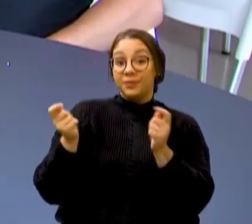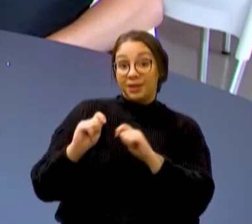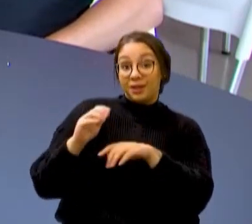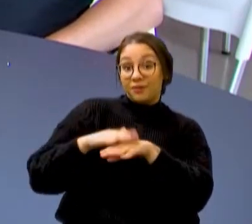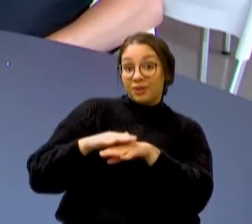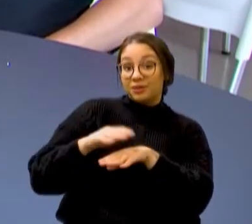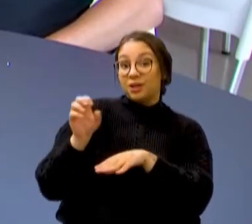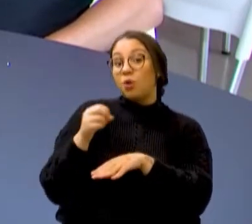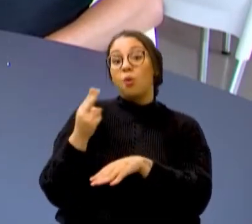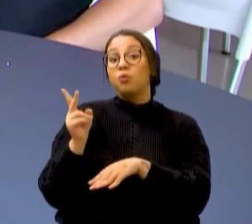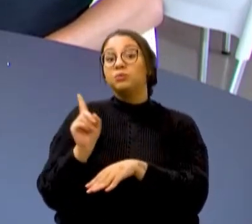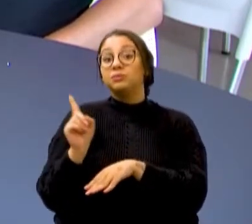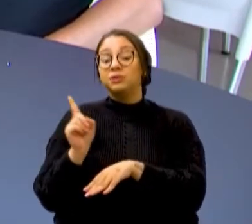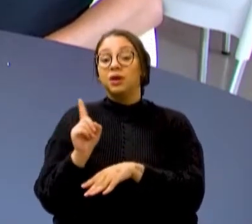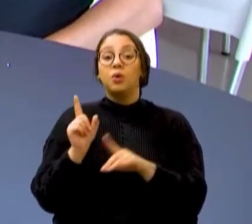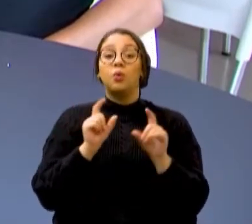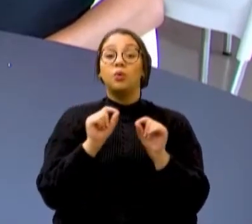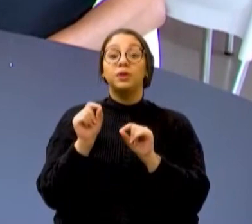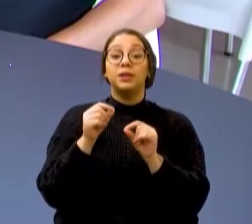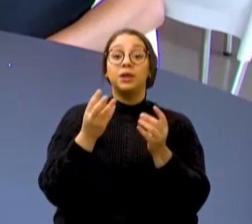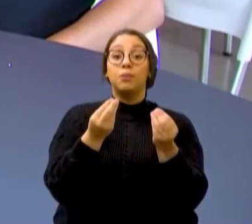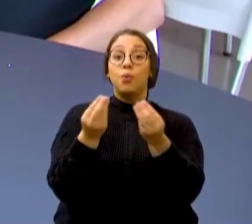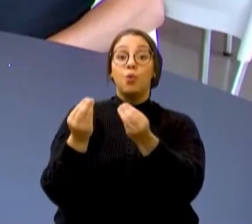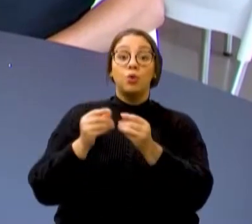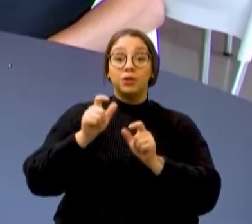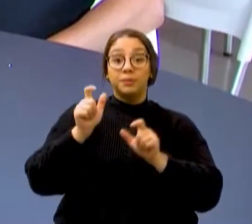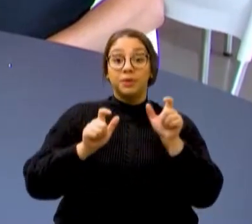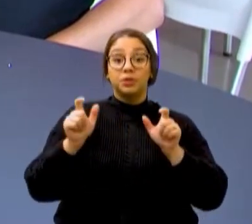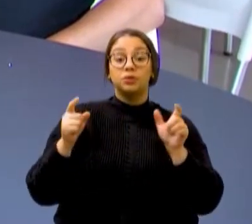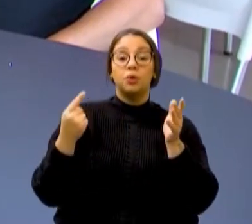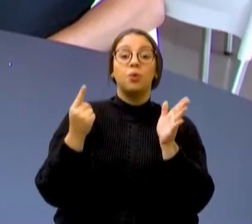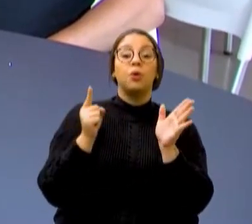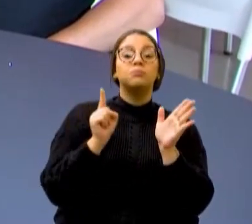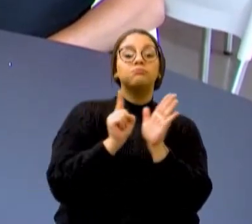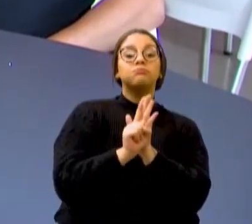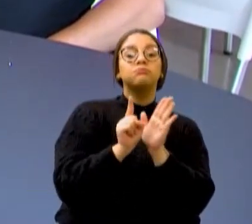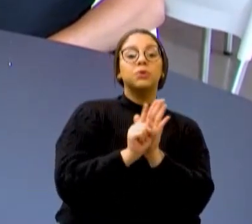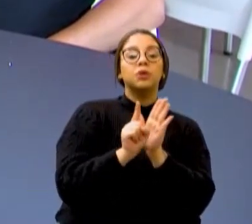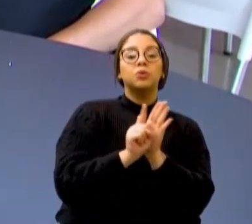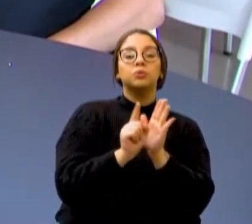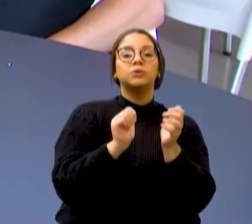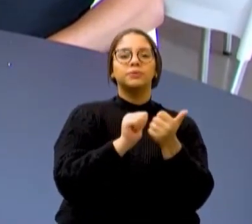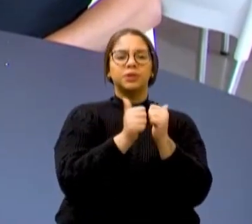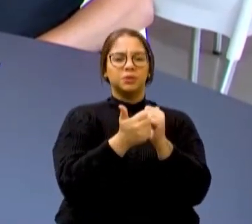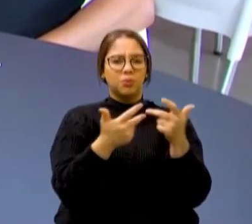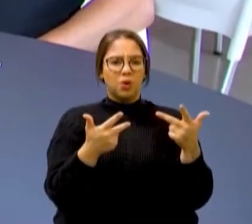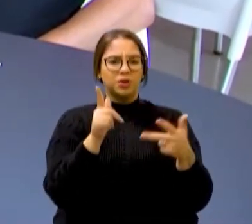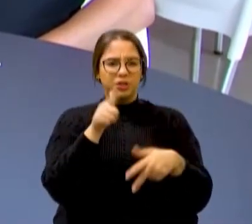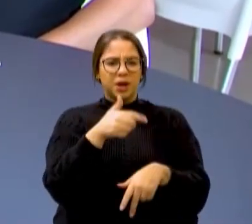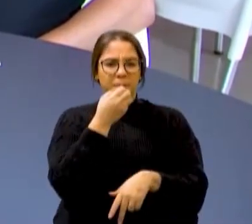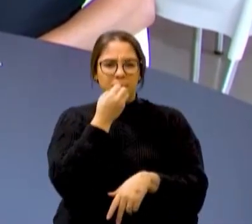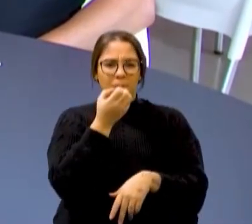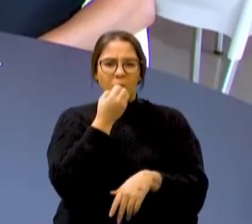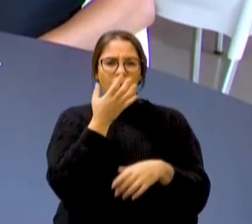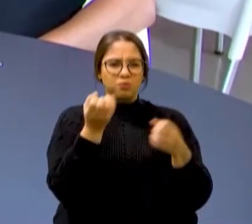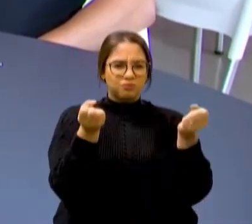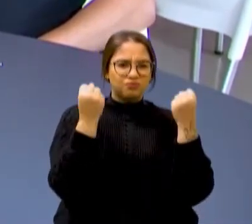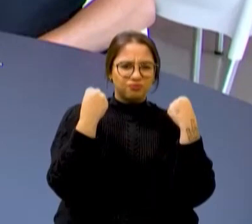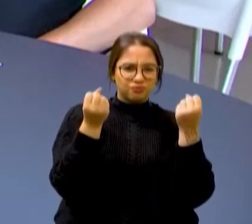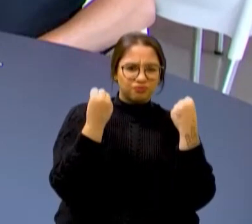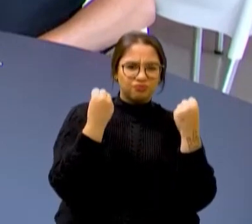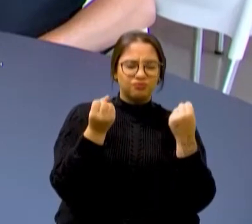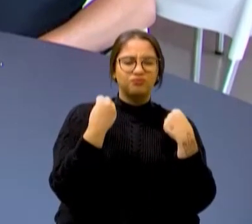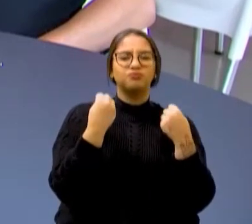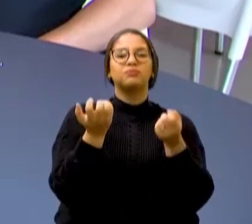será que eu vou conseguir ou não? O que muita gente pergunta é esporte. É legal fazer